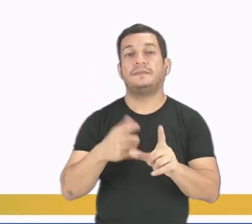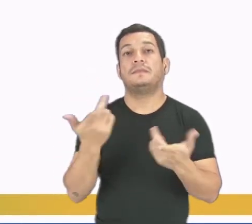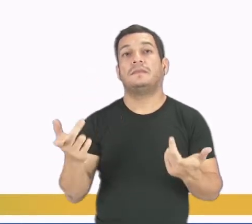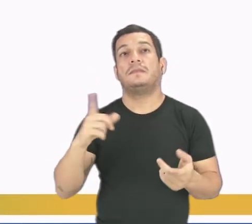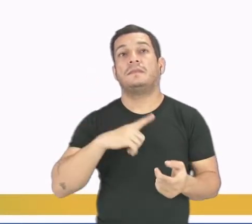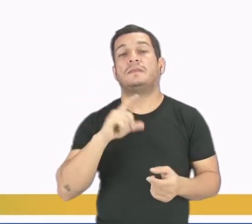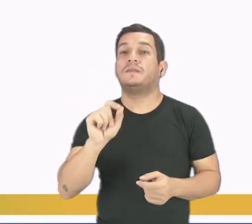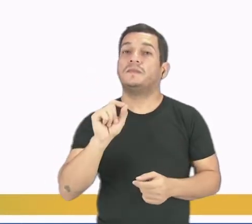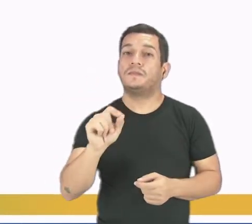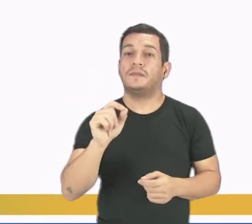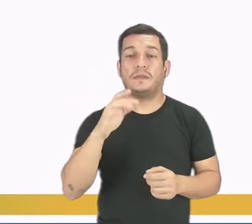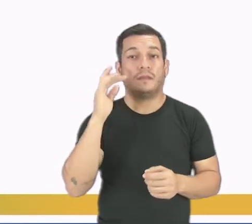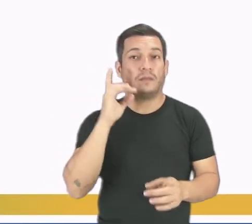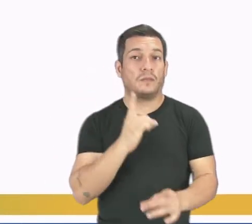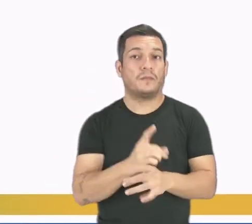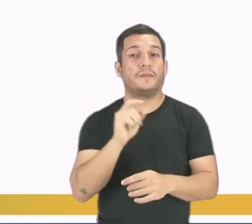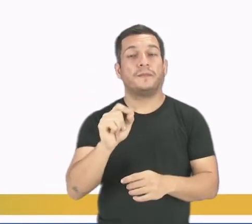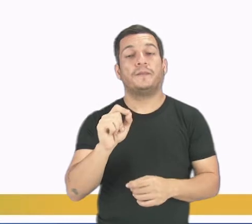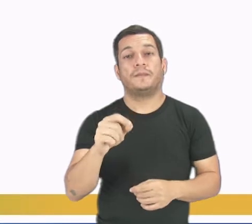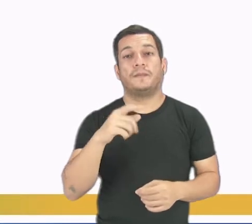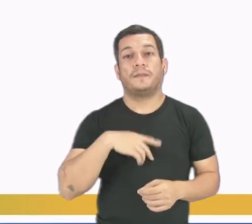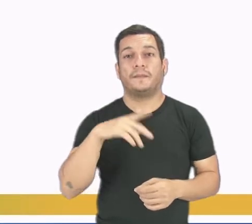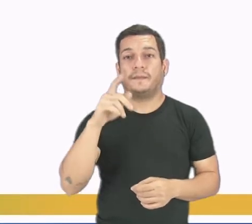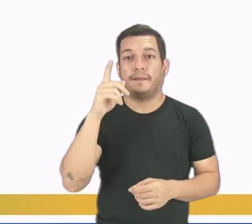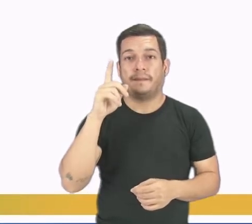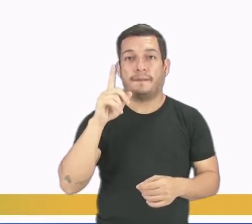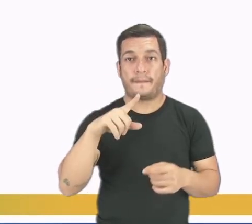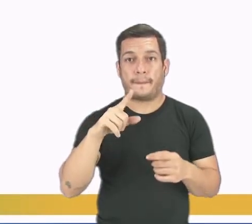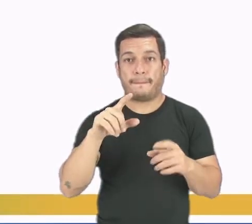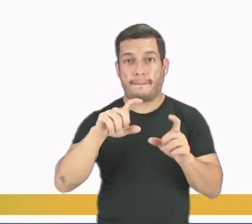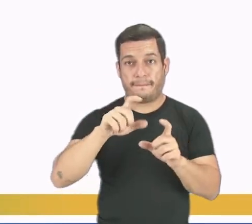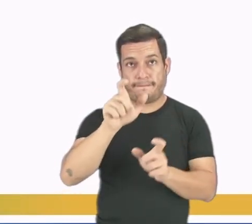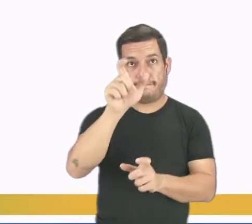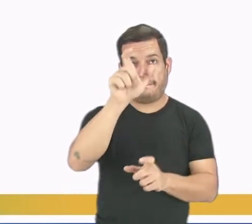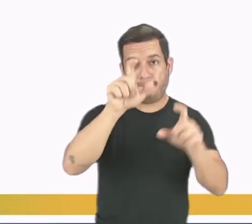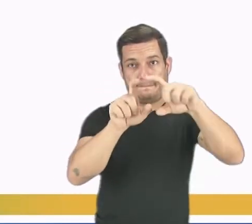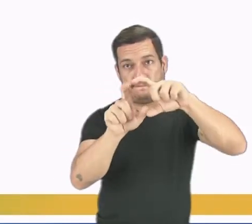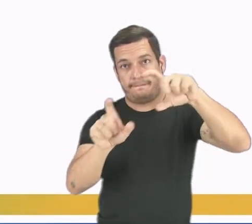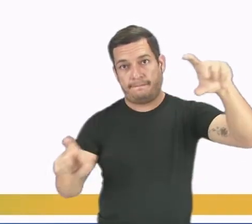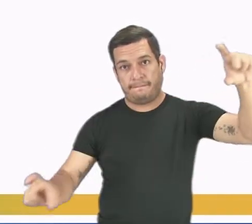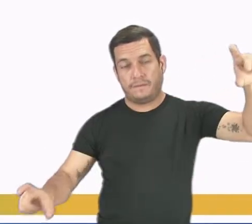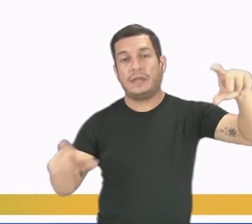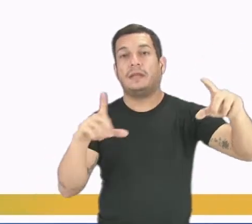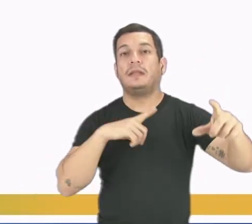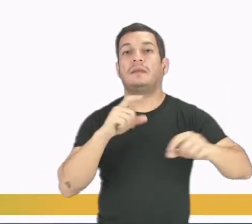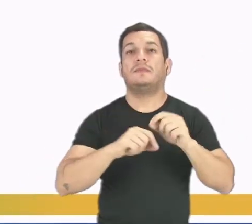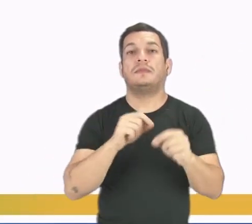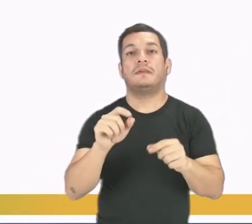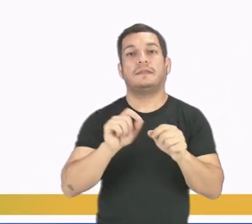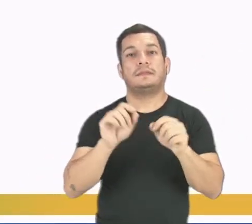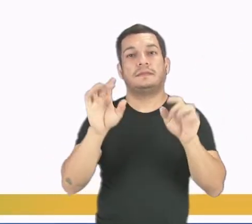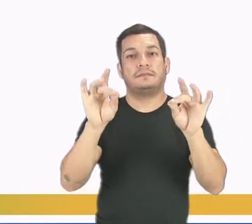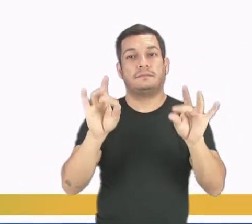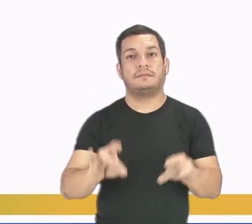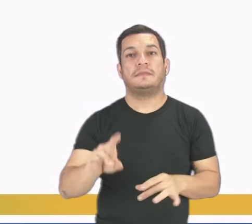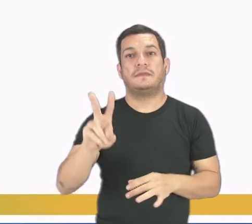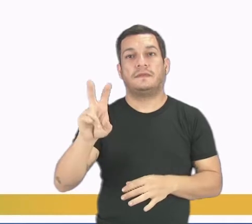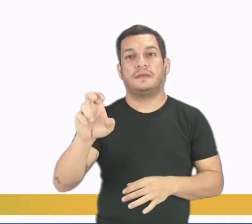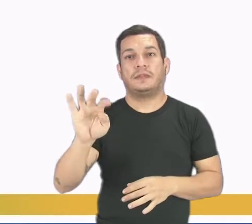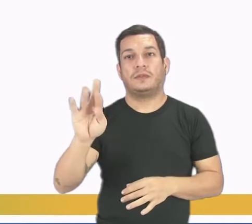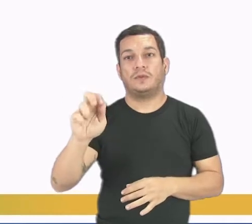perpendicular. Na situação em que a força está sendo aplicada, quer dizer, direção horizontal, vertical, sentido para